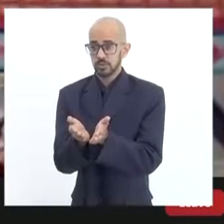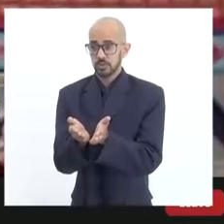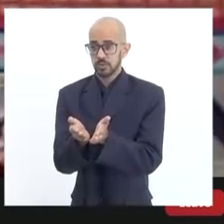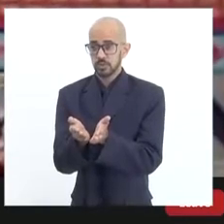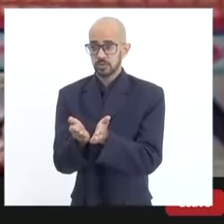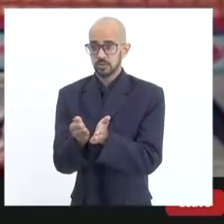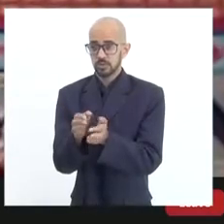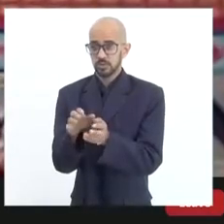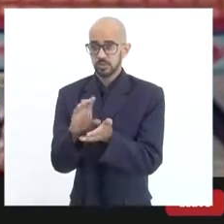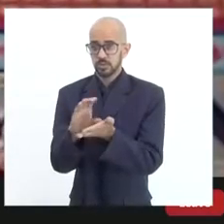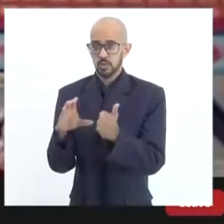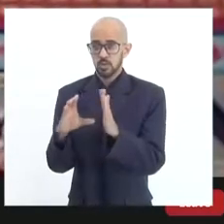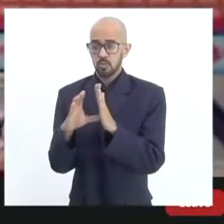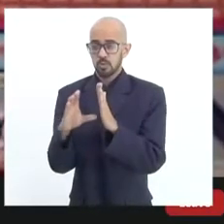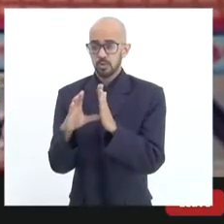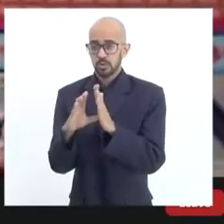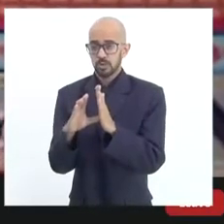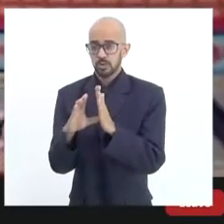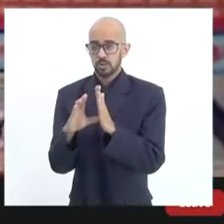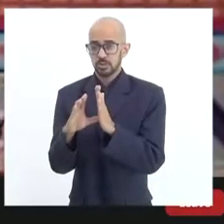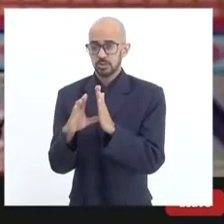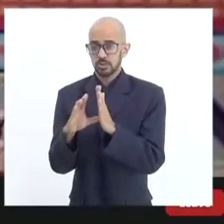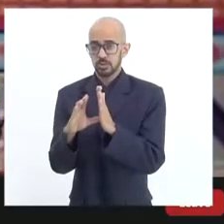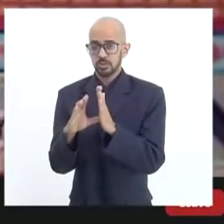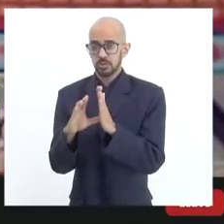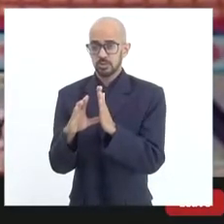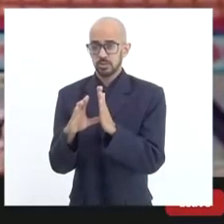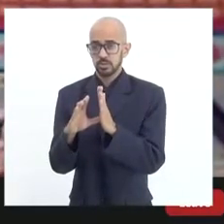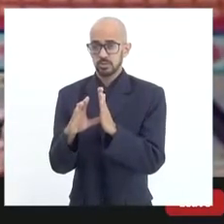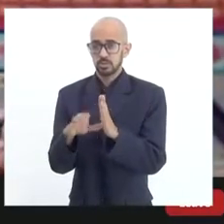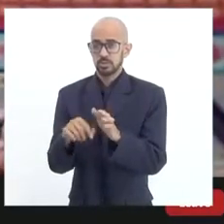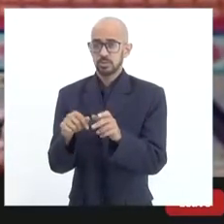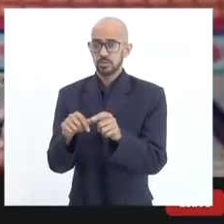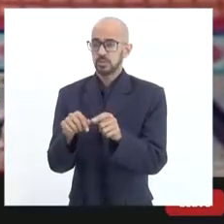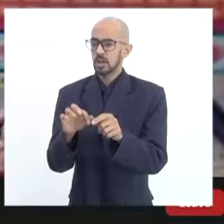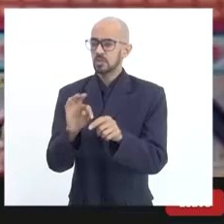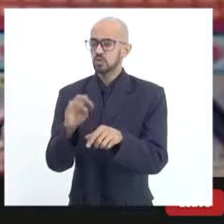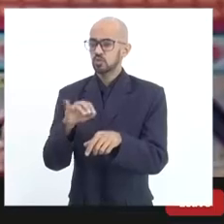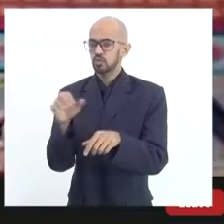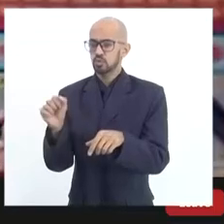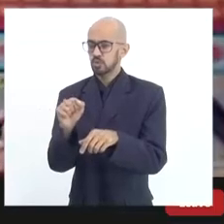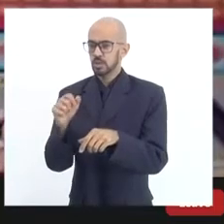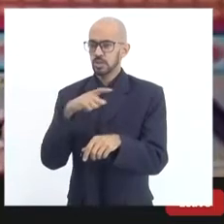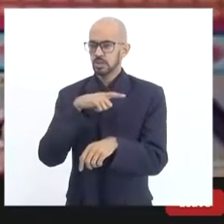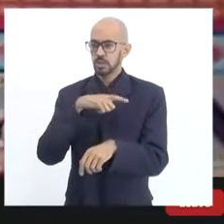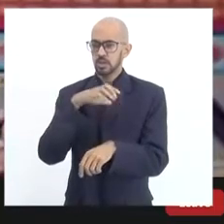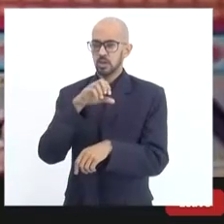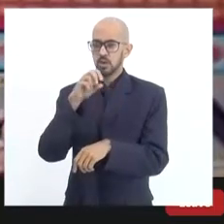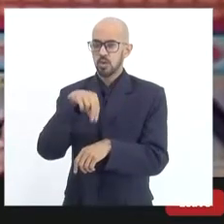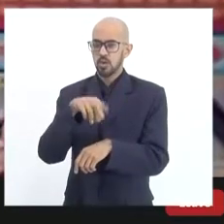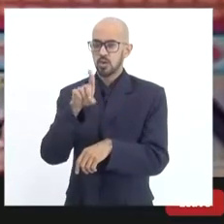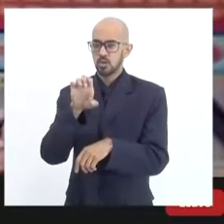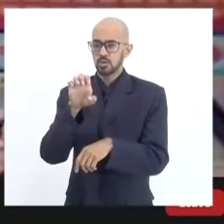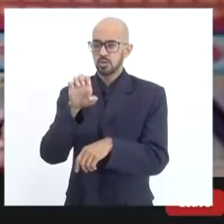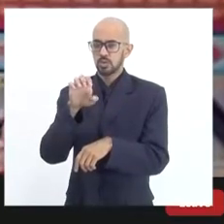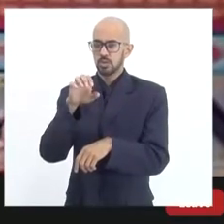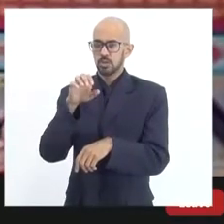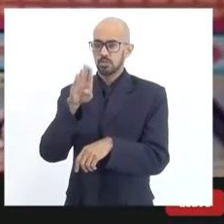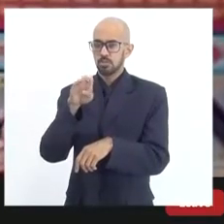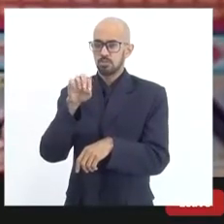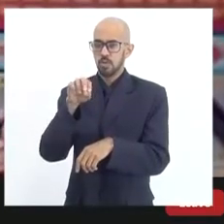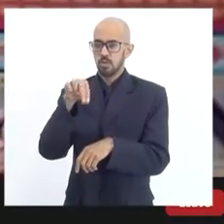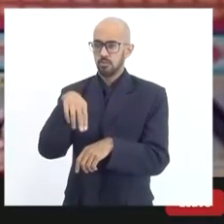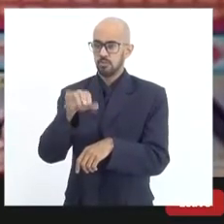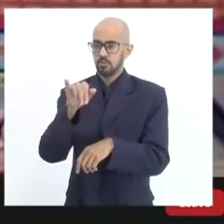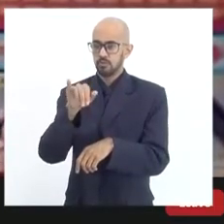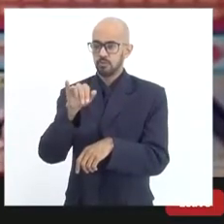da Comunidade Apostólica Cristã Gileade, na Tijuca, Rua Conde de Bonfim, 986. Não é propaganda da